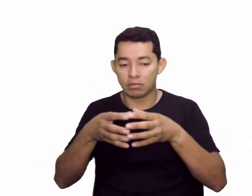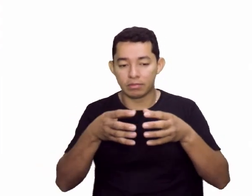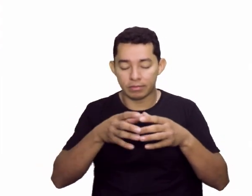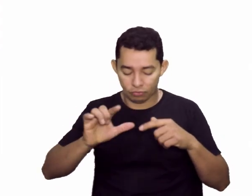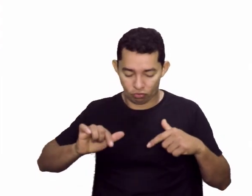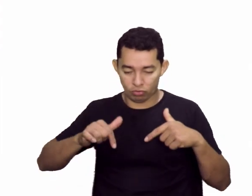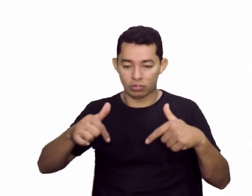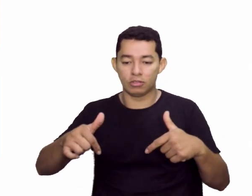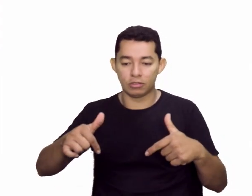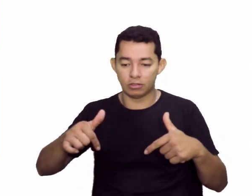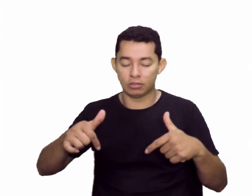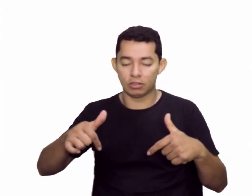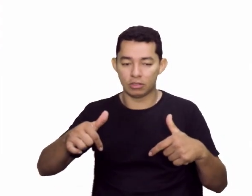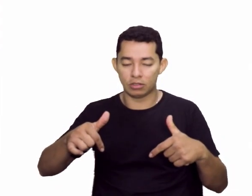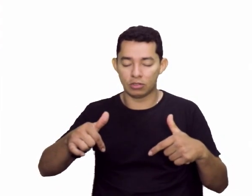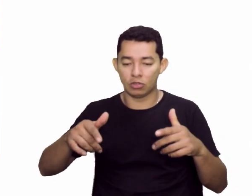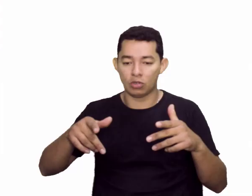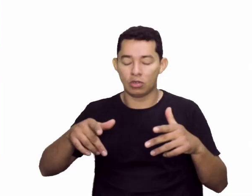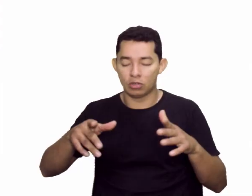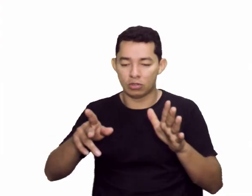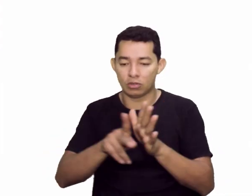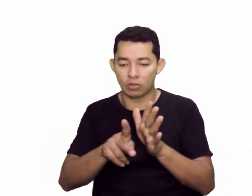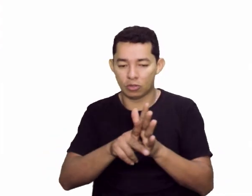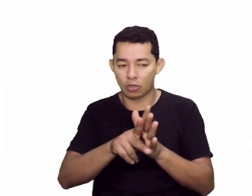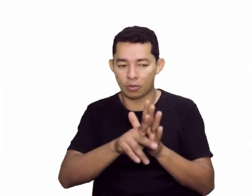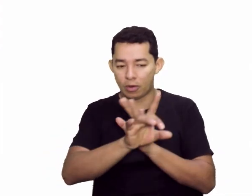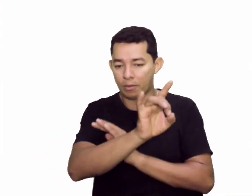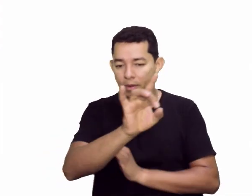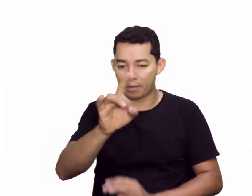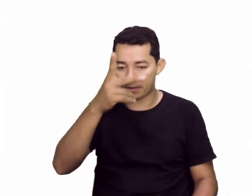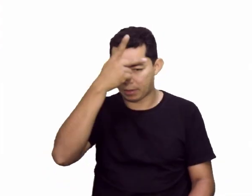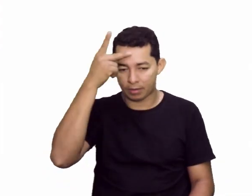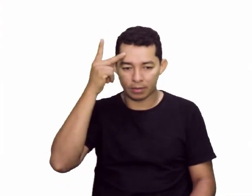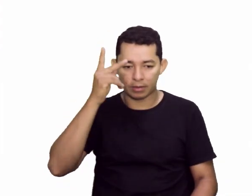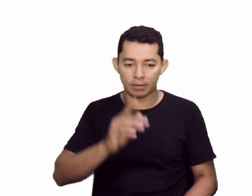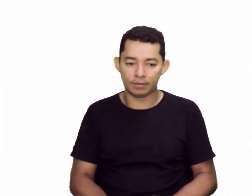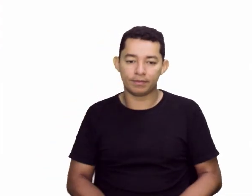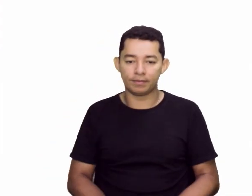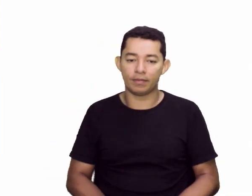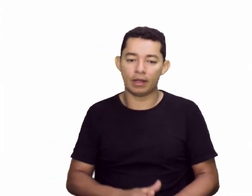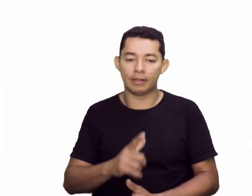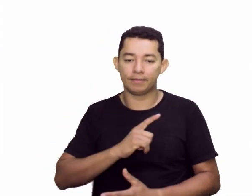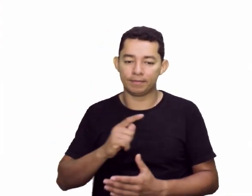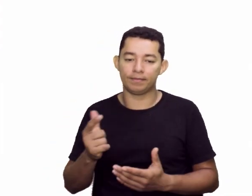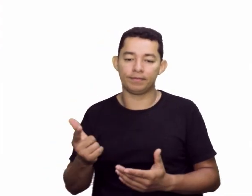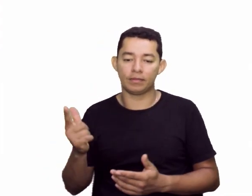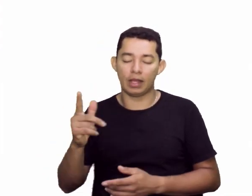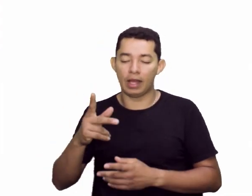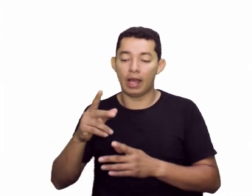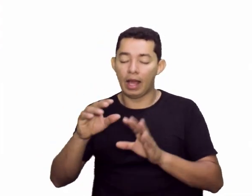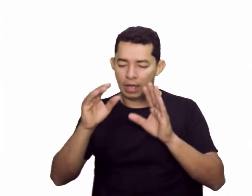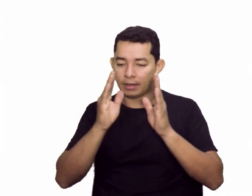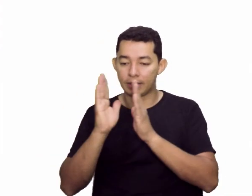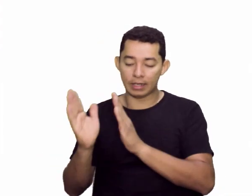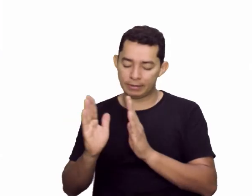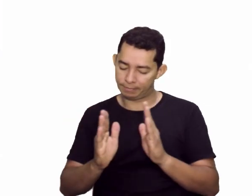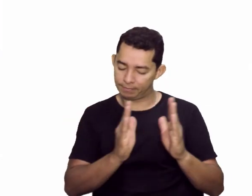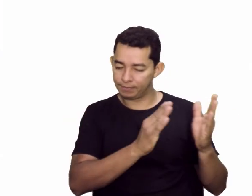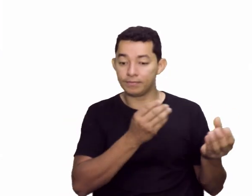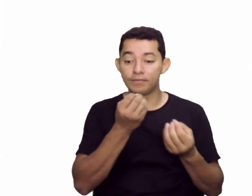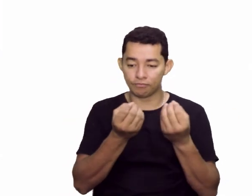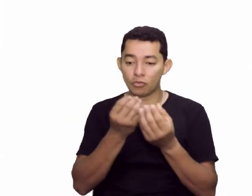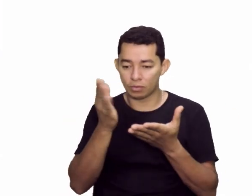de agir dos personagens. Então vem aquela sequenciazinha, tá? Exposição, conflito,